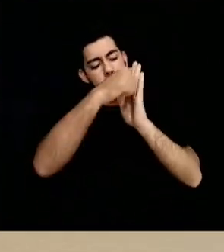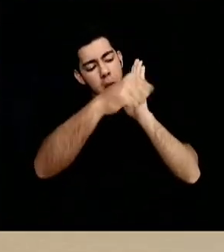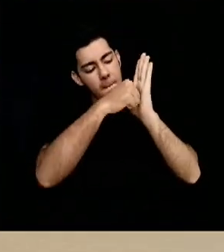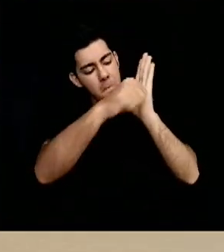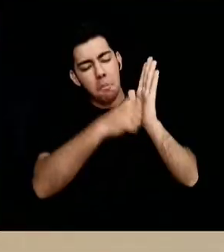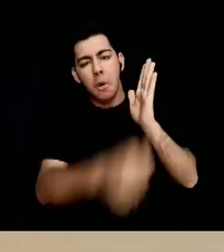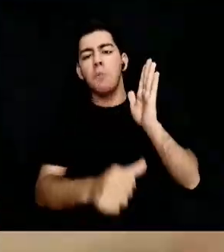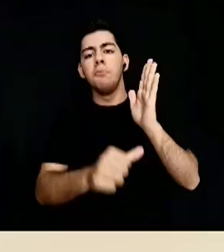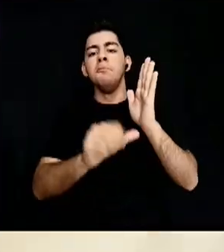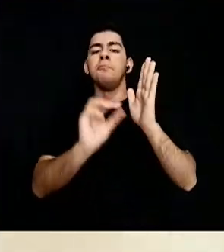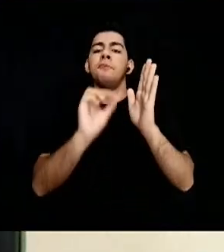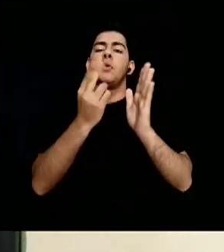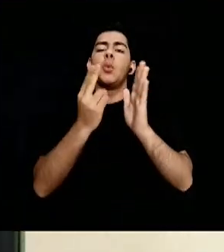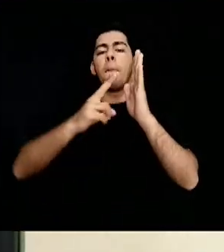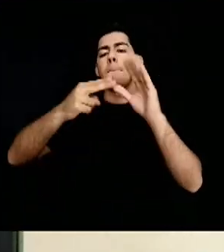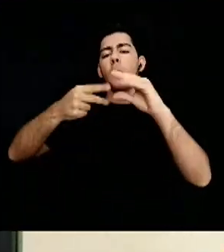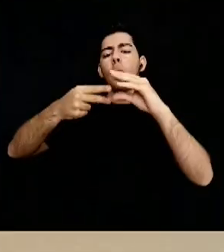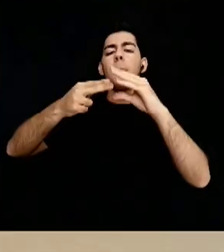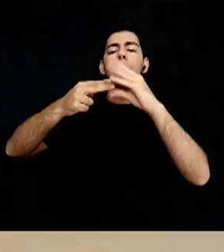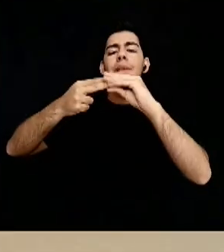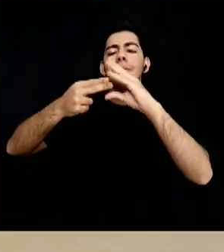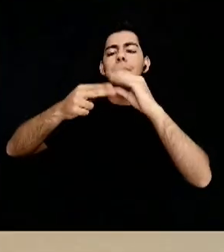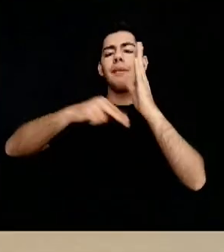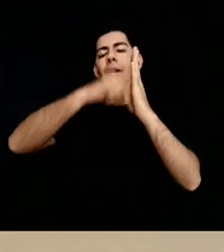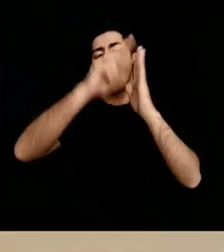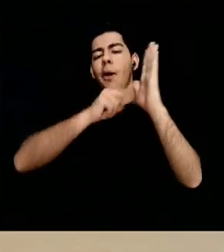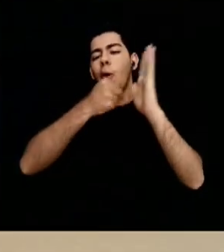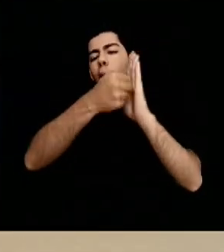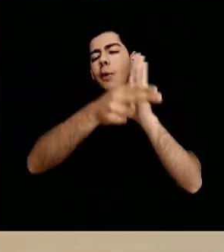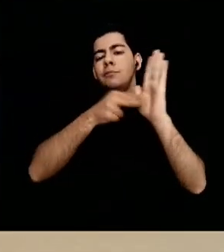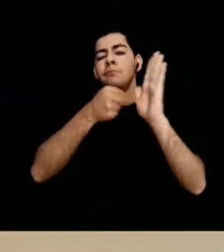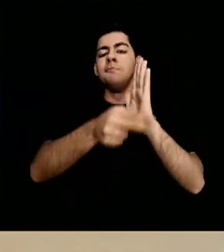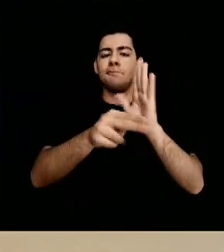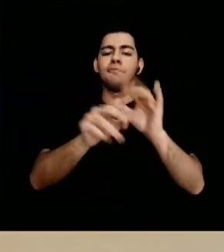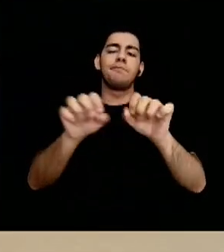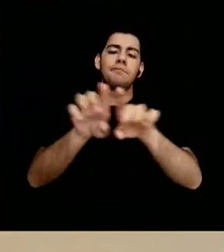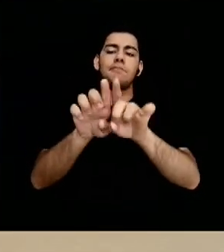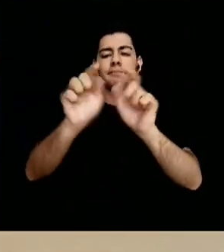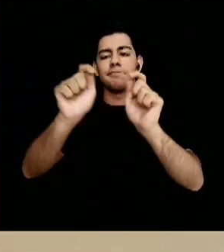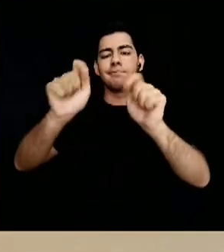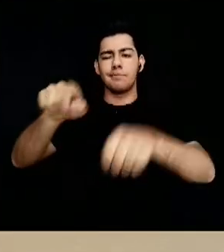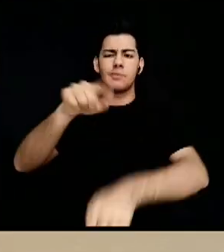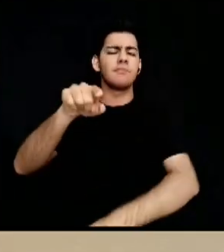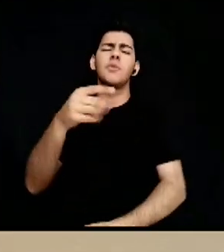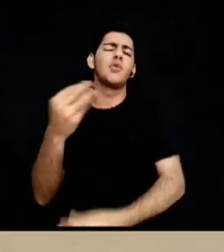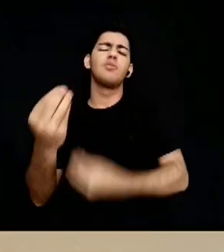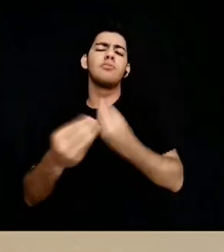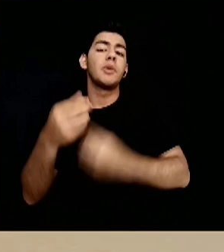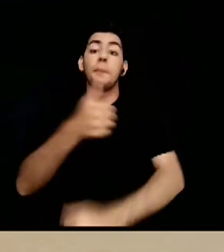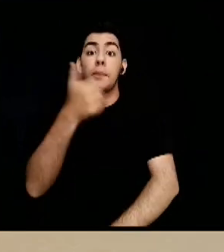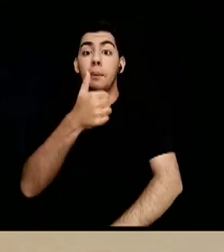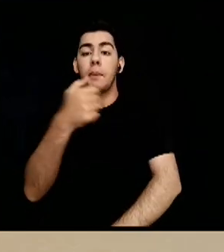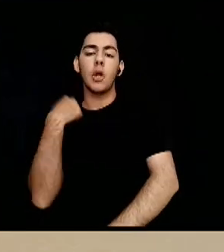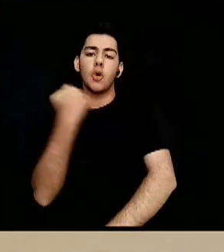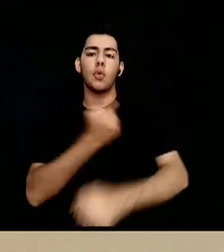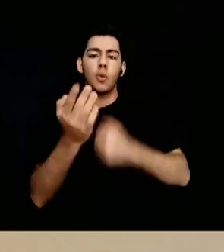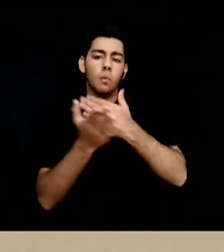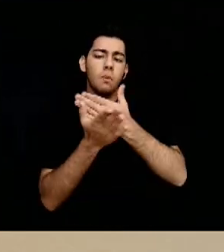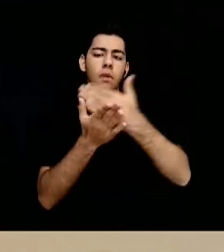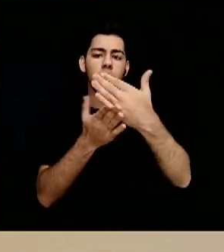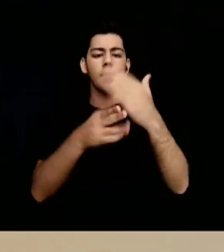para incrementar também. Simone, qual o primeiro passo então para a gente começar a pintar o nosso vaso? Vamos